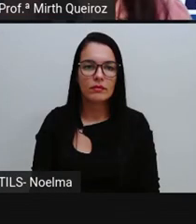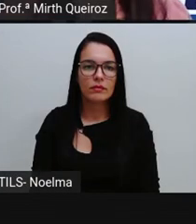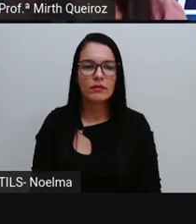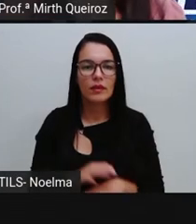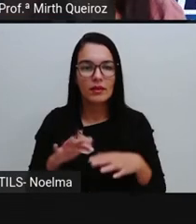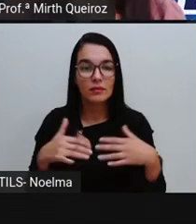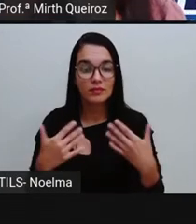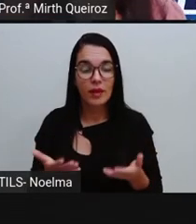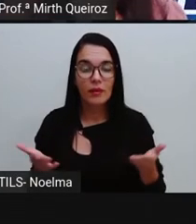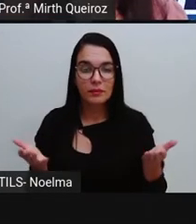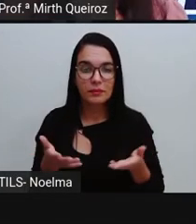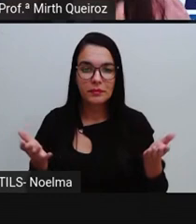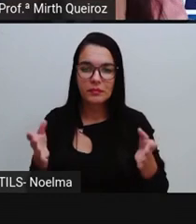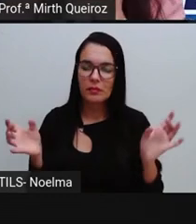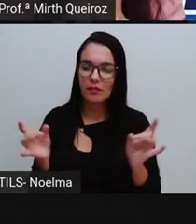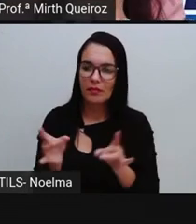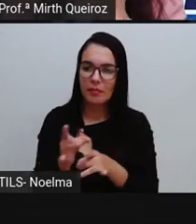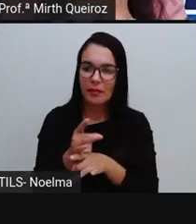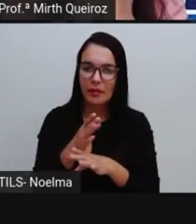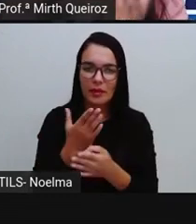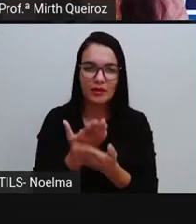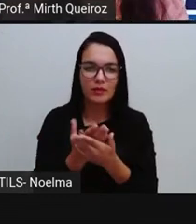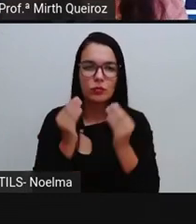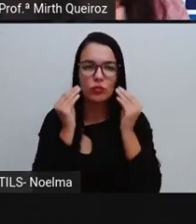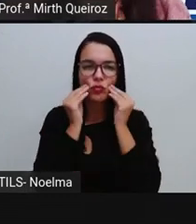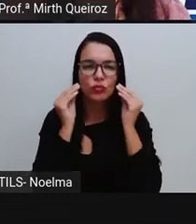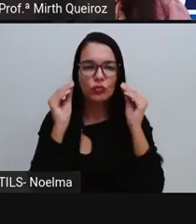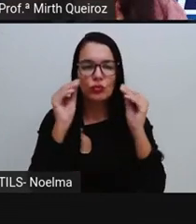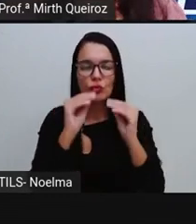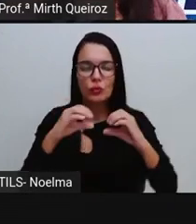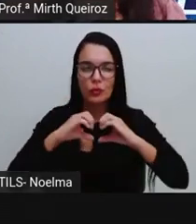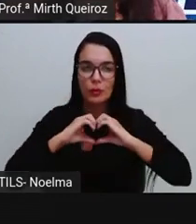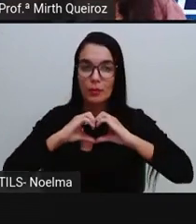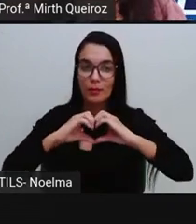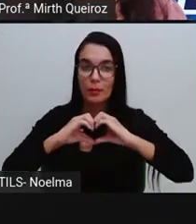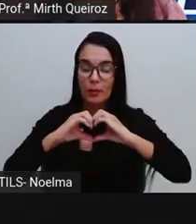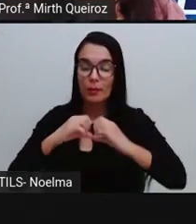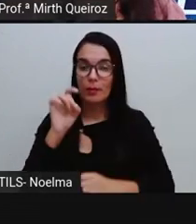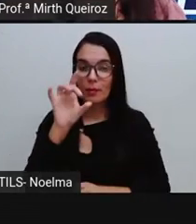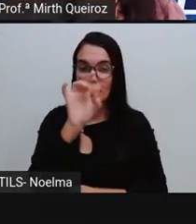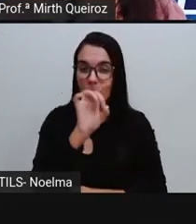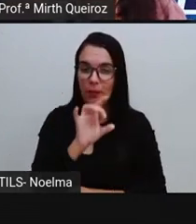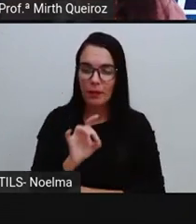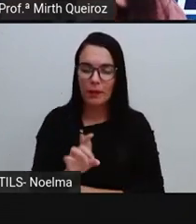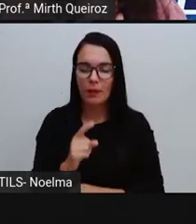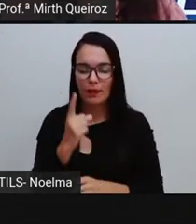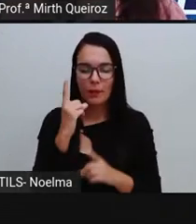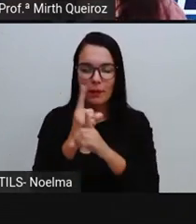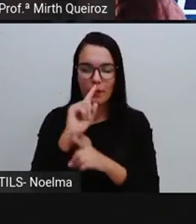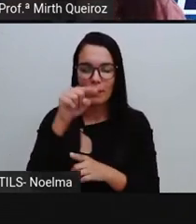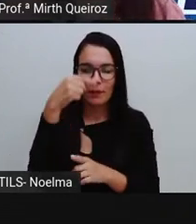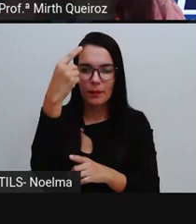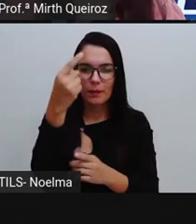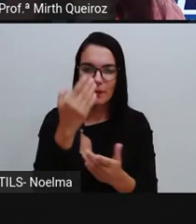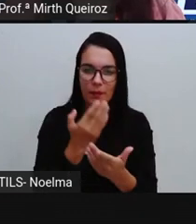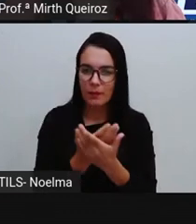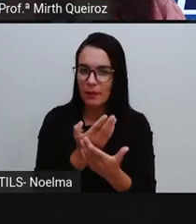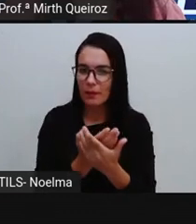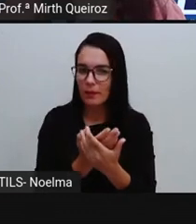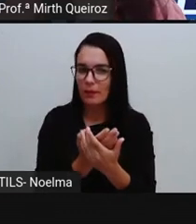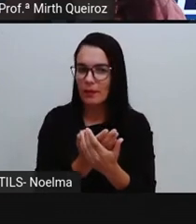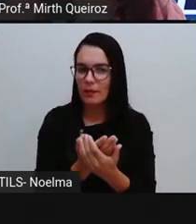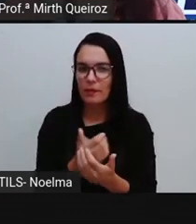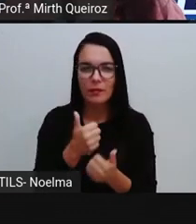Então, gente, a gente vai ficando por aqui. Um beijo no coração de cada um de vocês e a gente se encontra na nossa